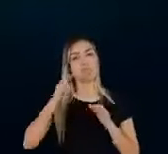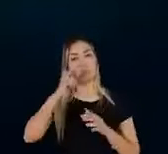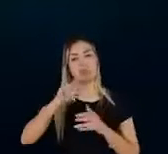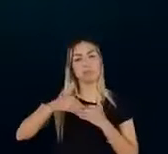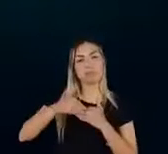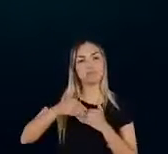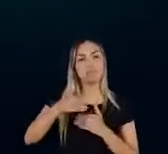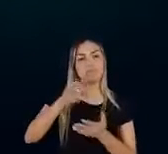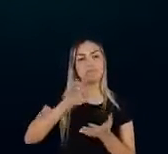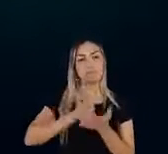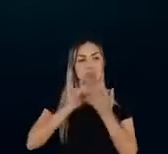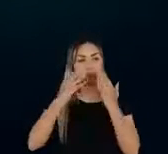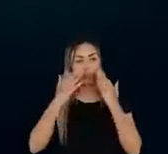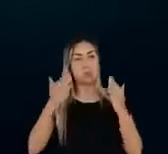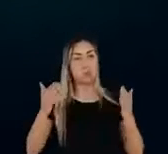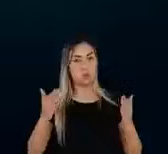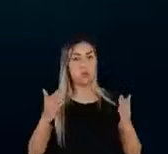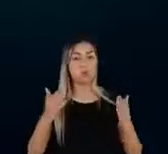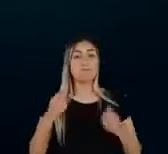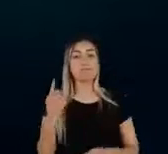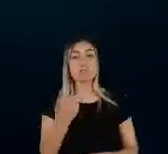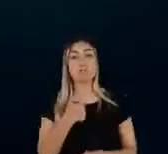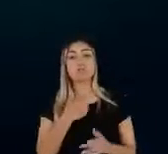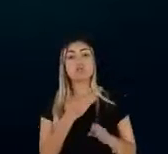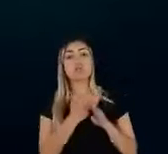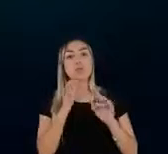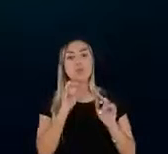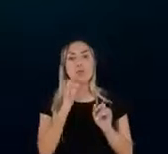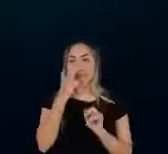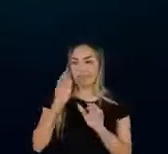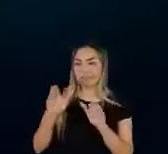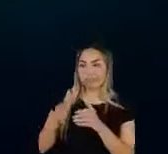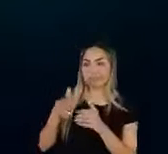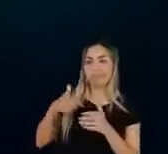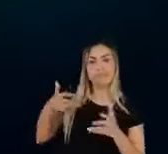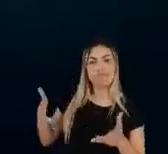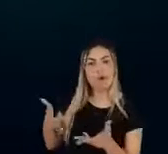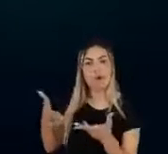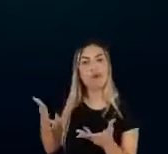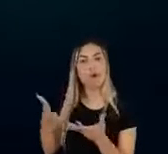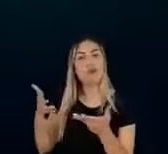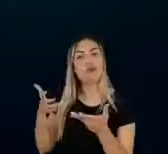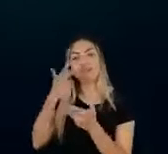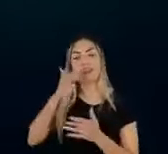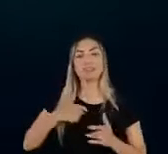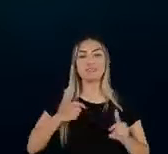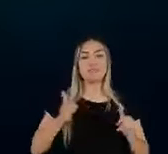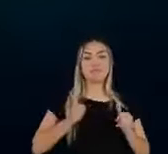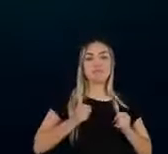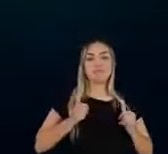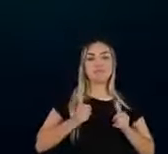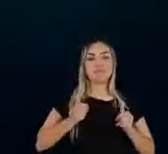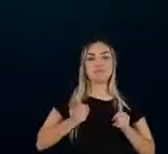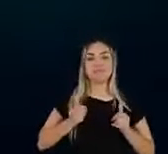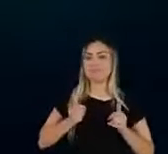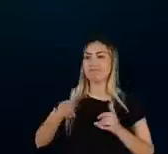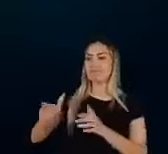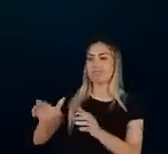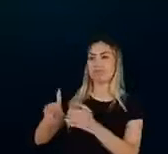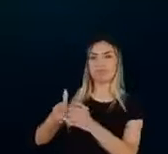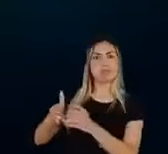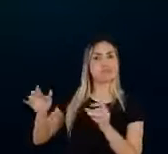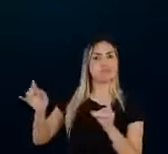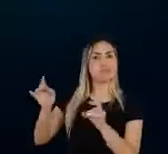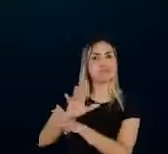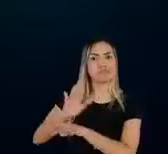sabe que eu descobri quando Oi gente dá autonomia para um time bom né a gente quase não trabalha o time chega para você que tudo pronto se você só tinha provar